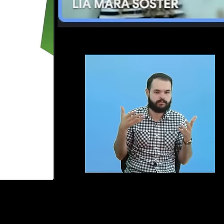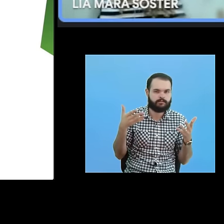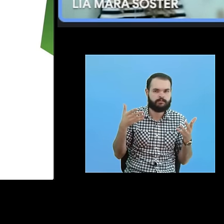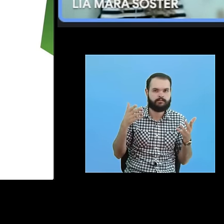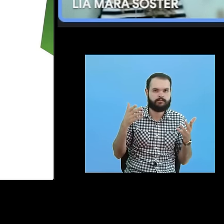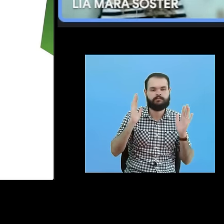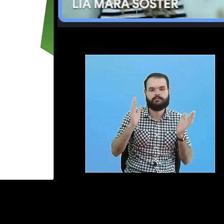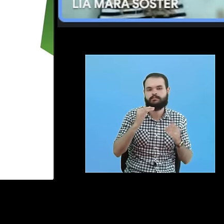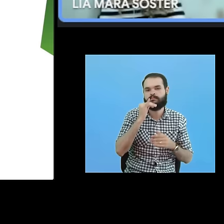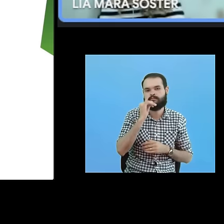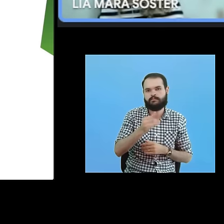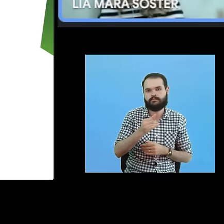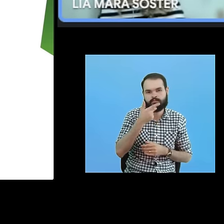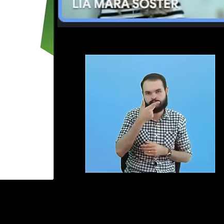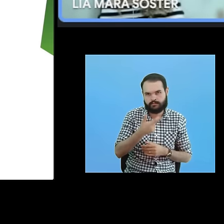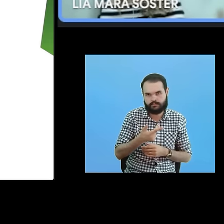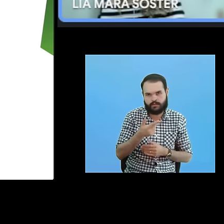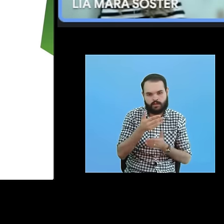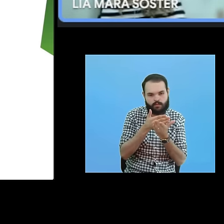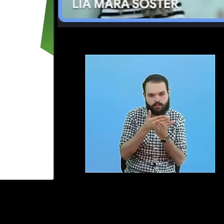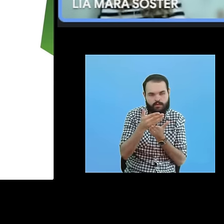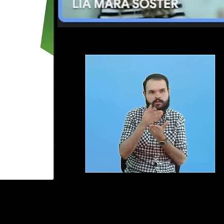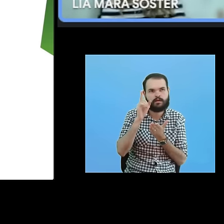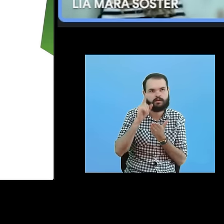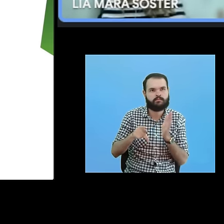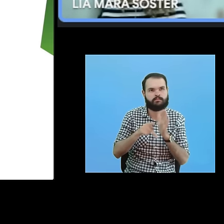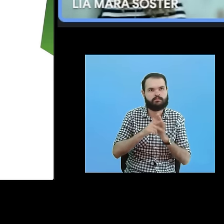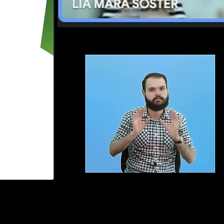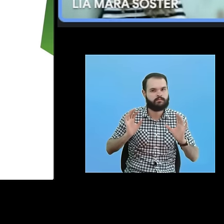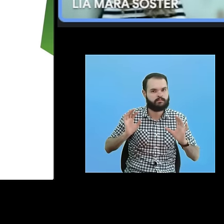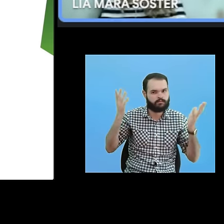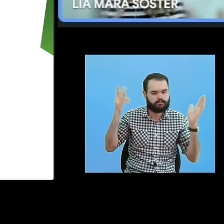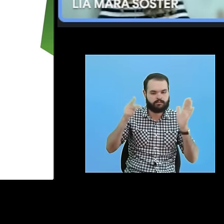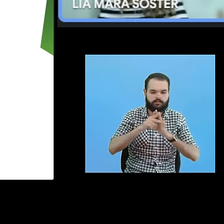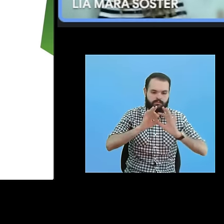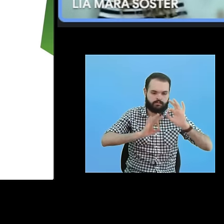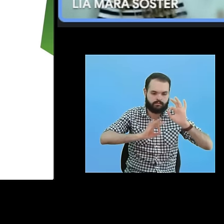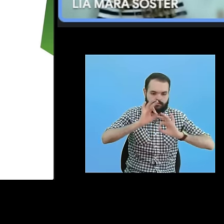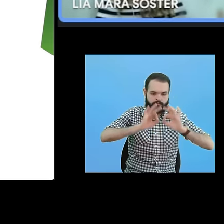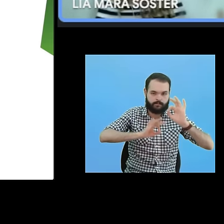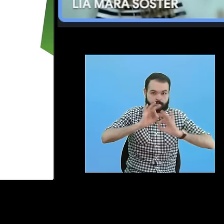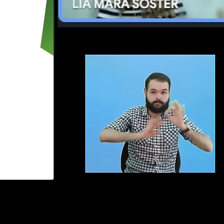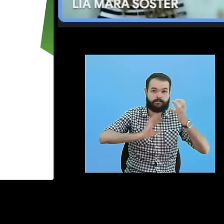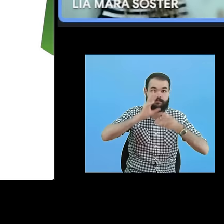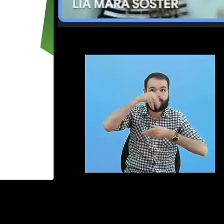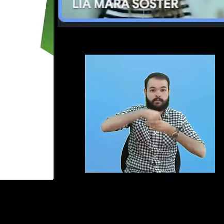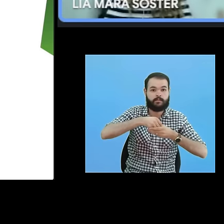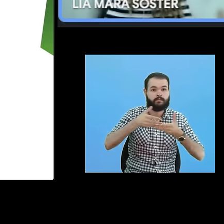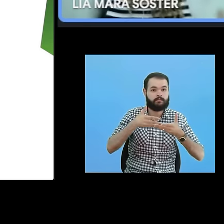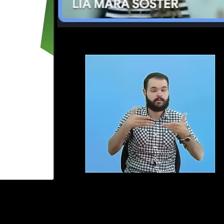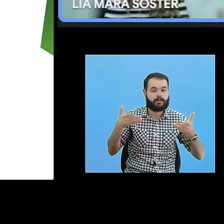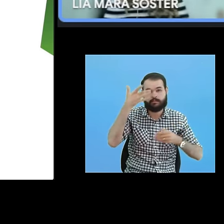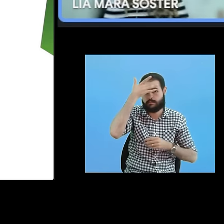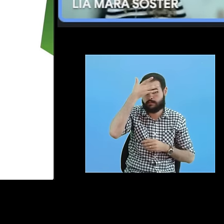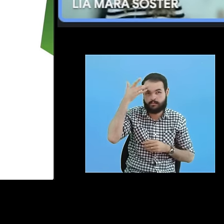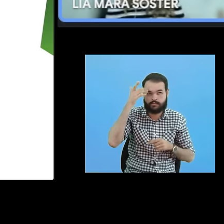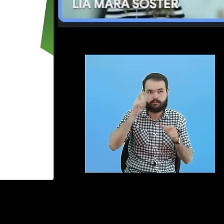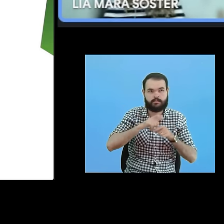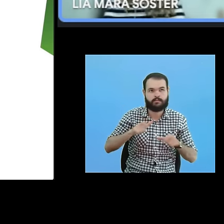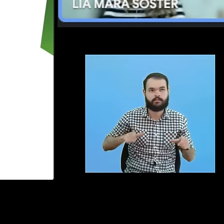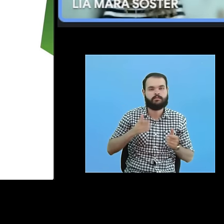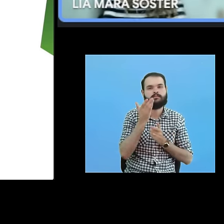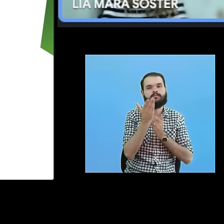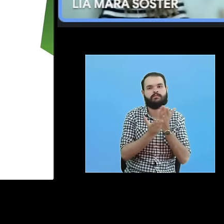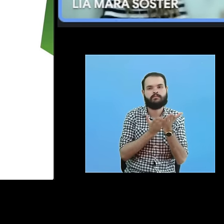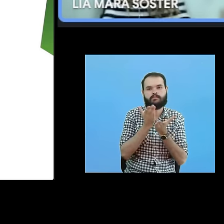início, que eles já fazem parte, esses eventos fazem parte da programação e incluem a grande maioria das pessoas aí que são